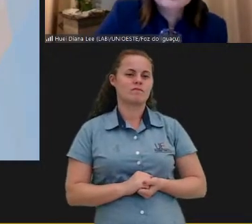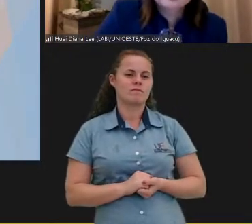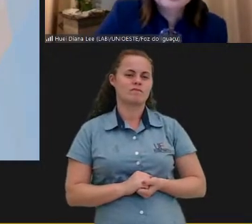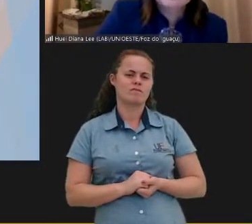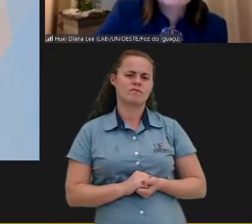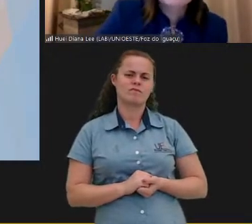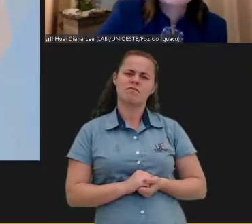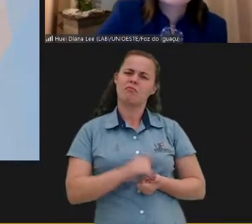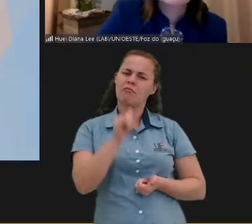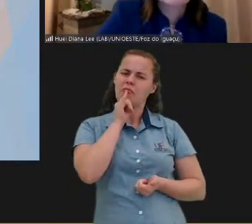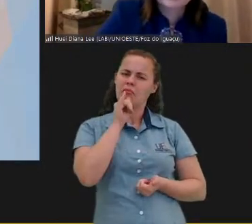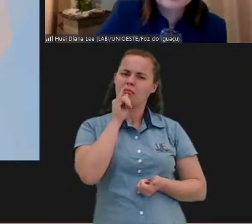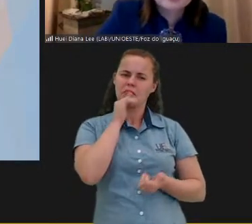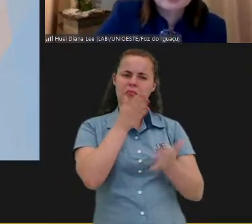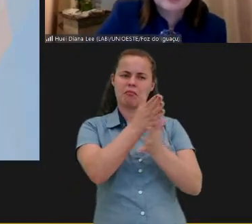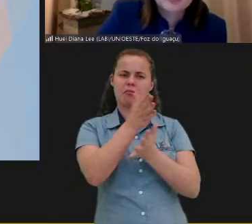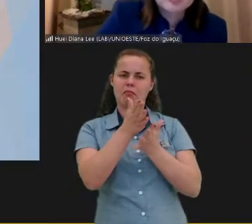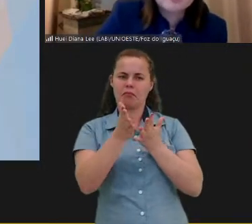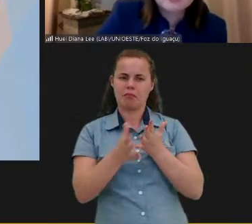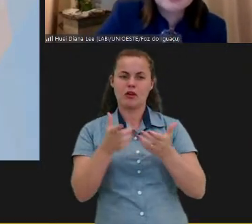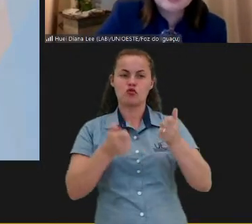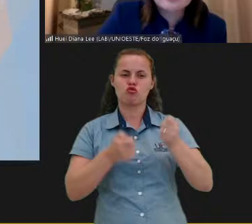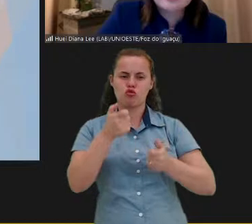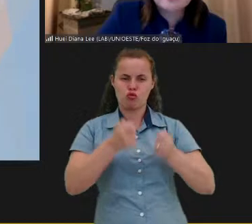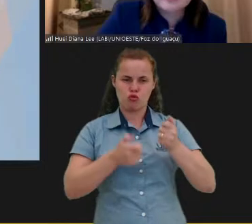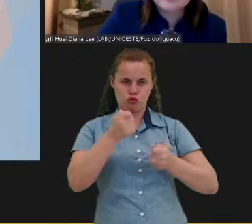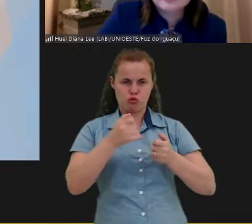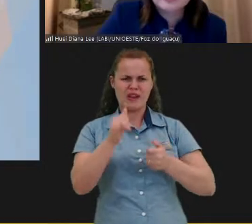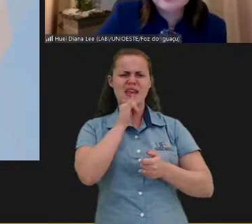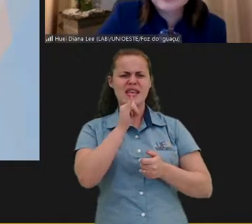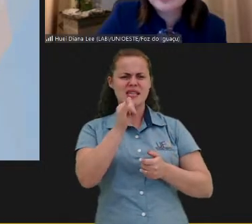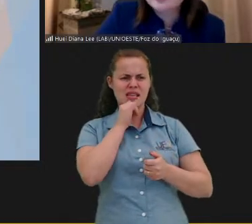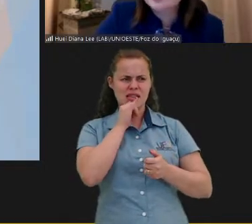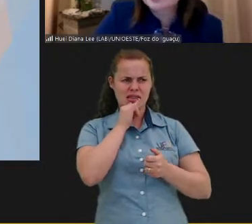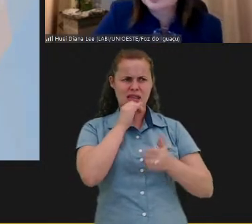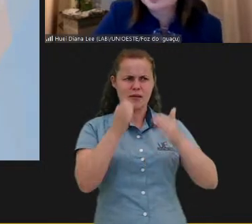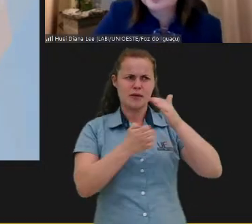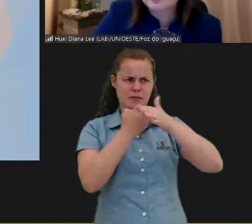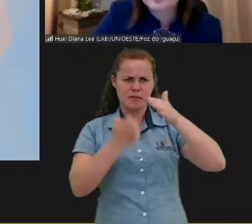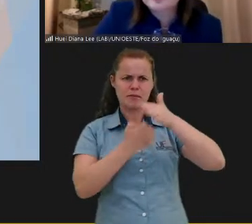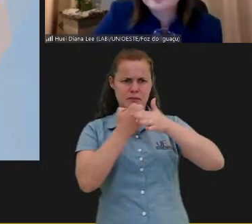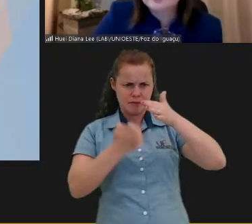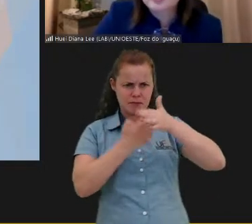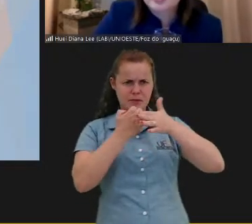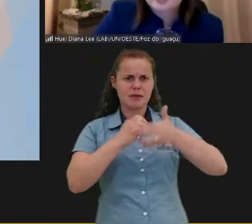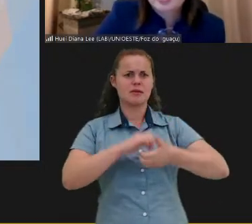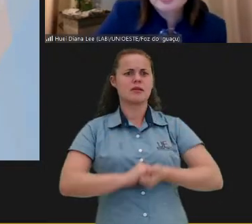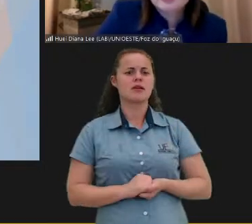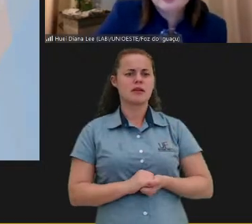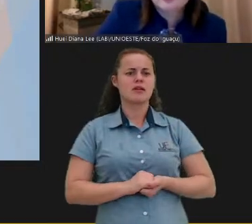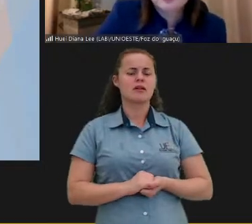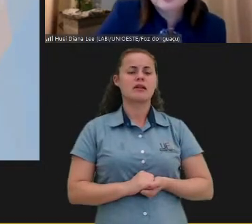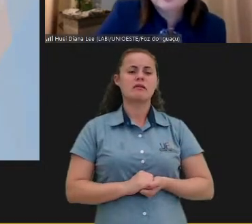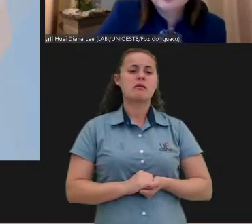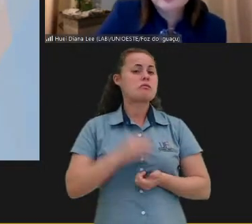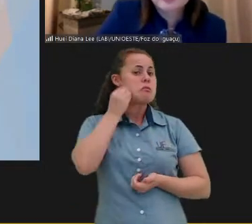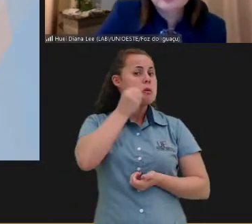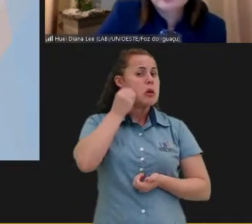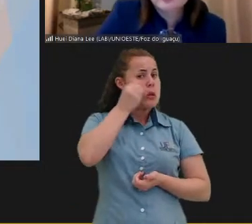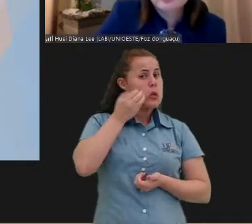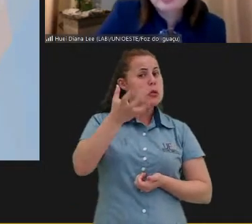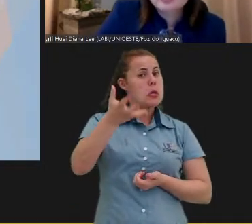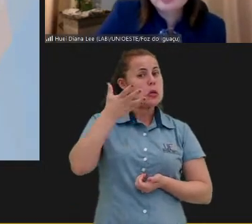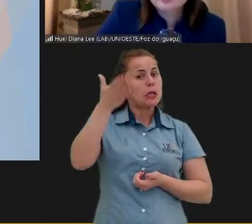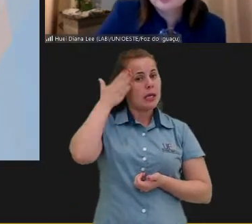outros exemplos de gamificação. Por exemplo, as empresas querem saber as preferências dos consumidores. Então, por exemplo,